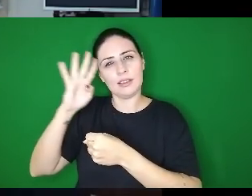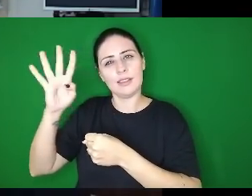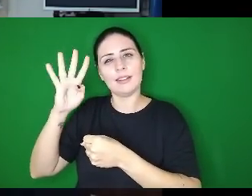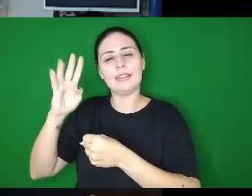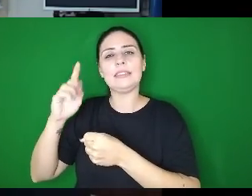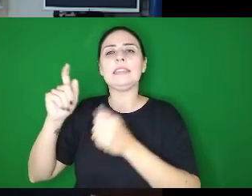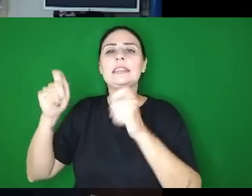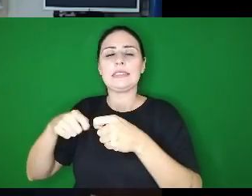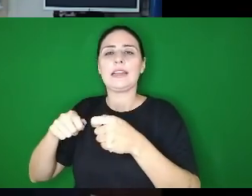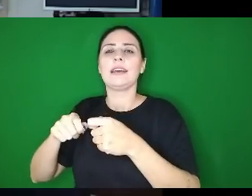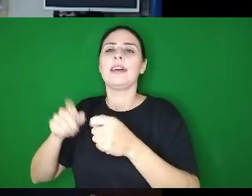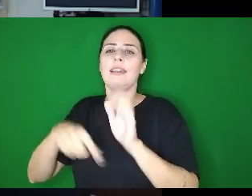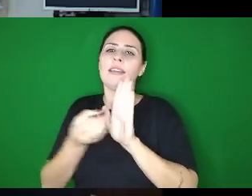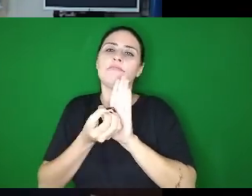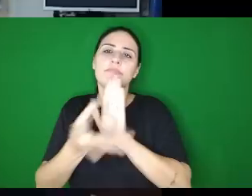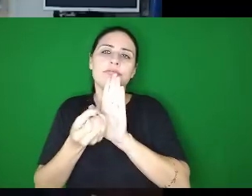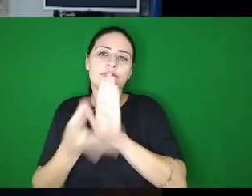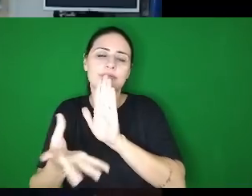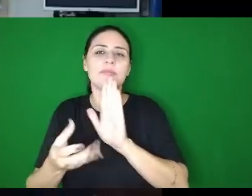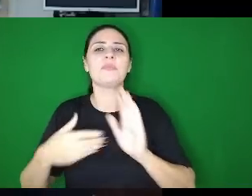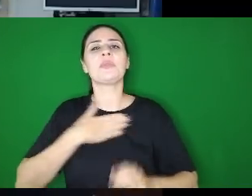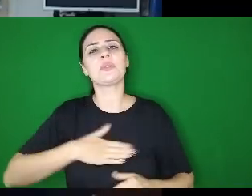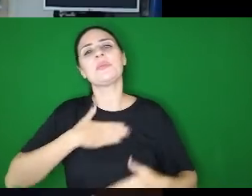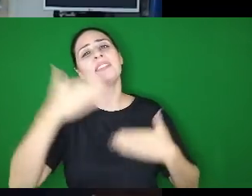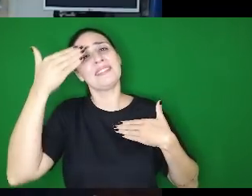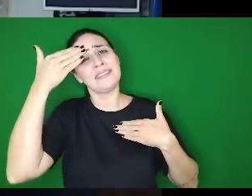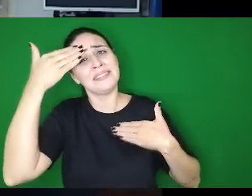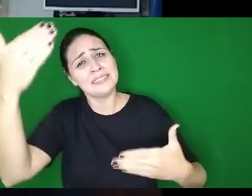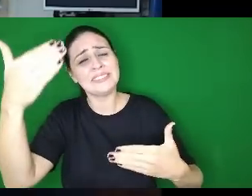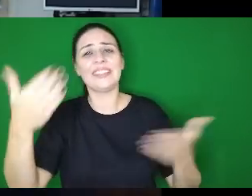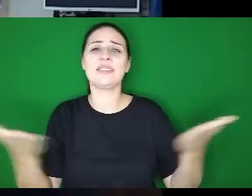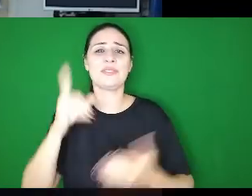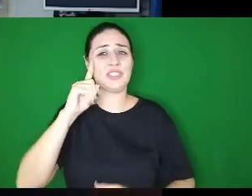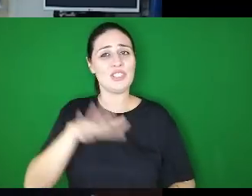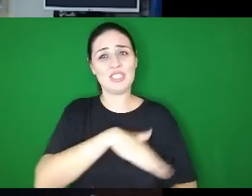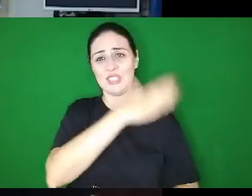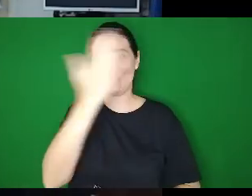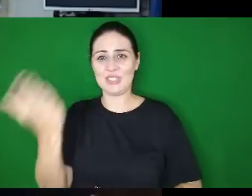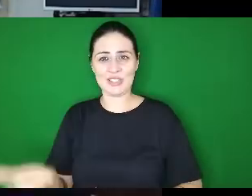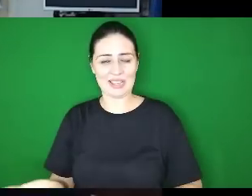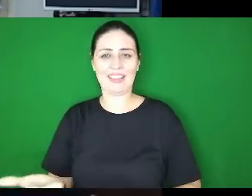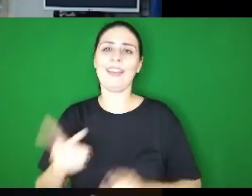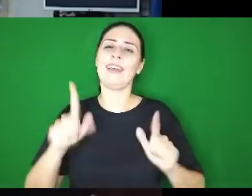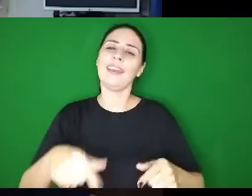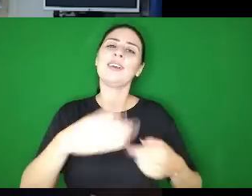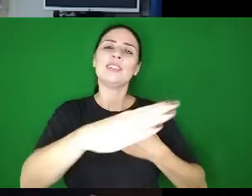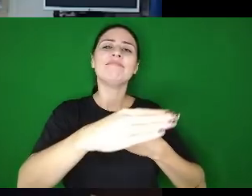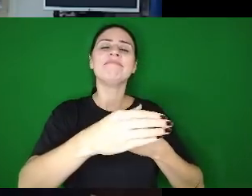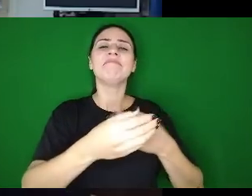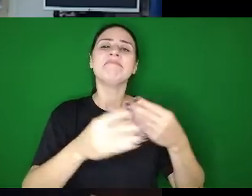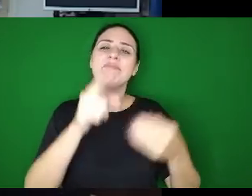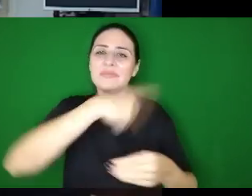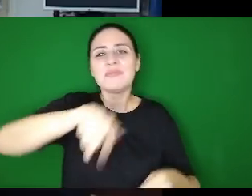nosso referencial curricular. Então, assim, quero te agradecer muitíssimo pelo dia de hoje, pelas suas contribuições.